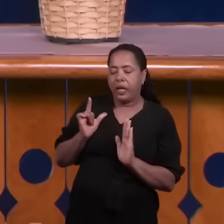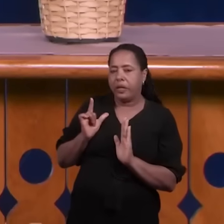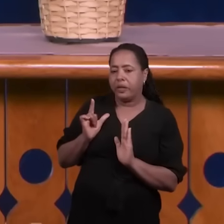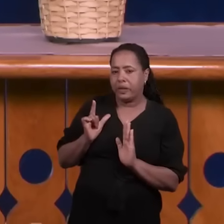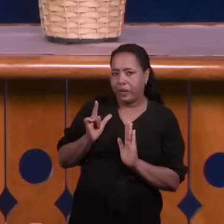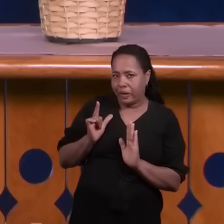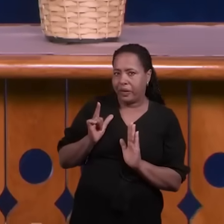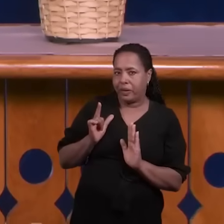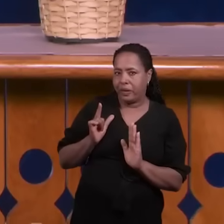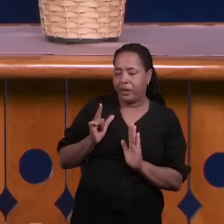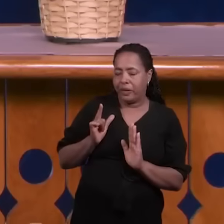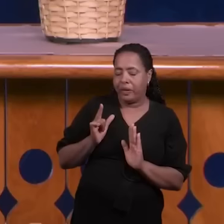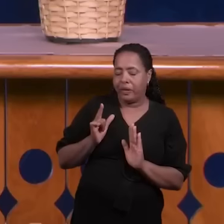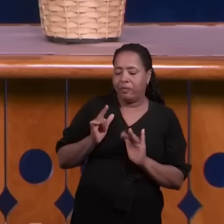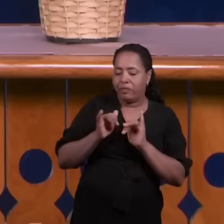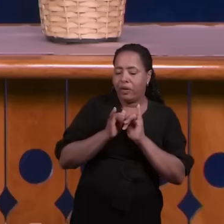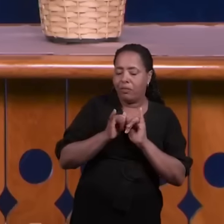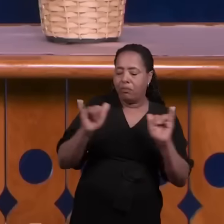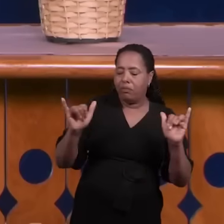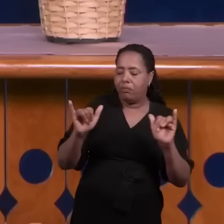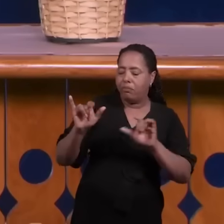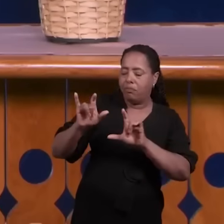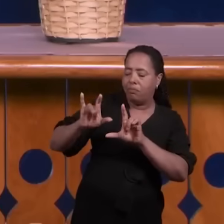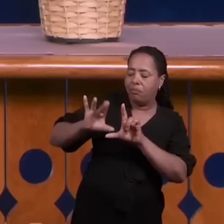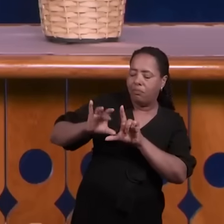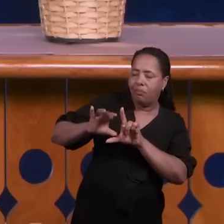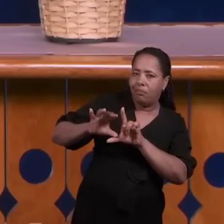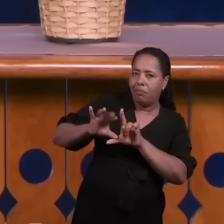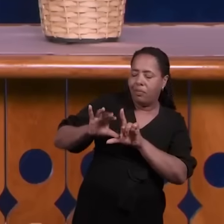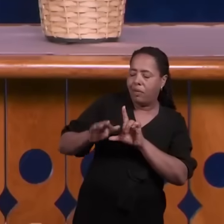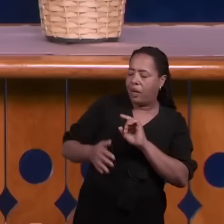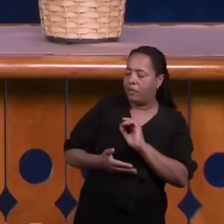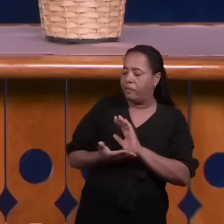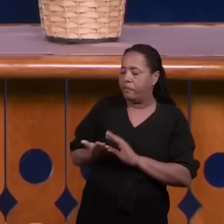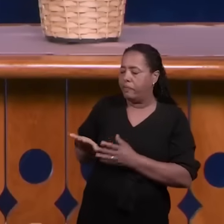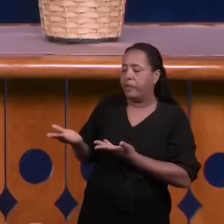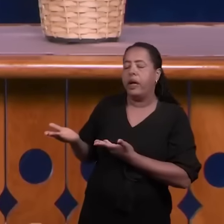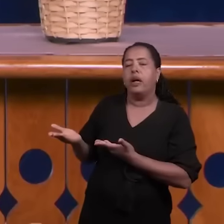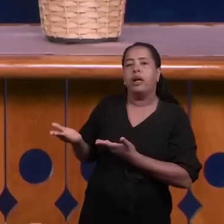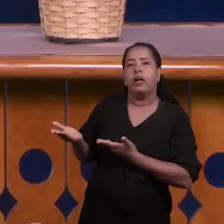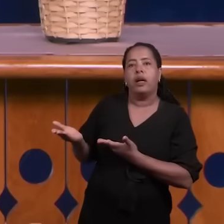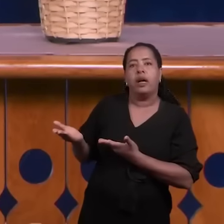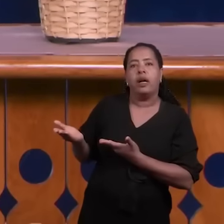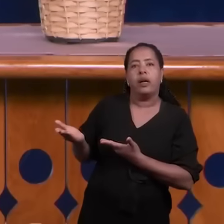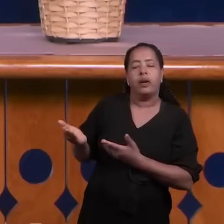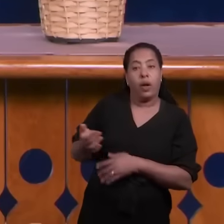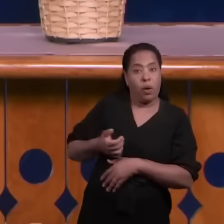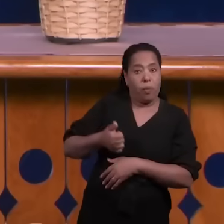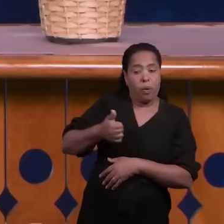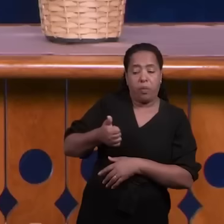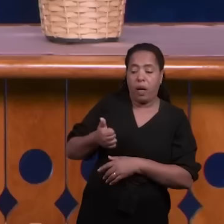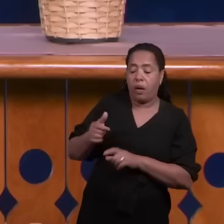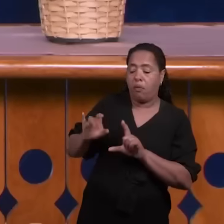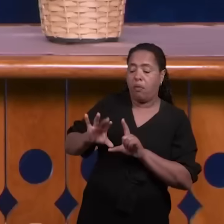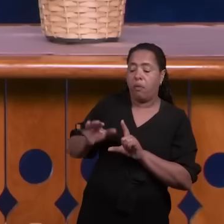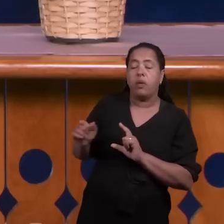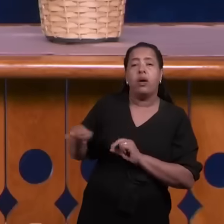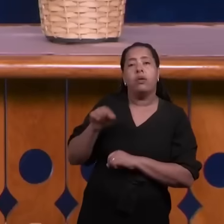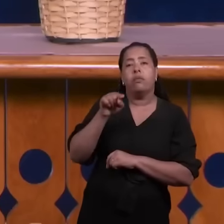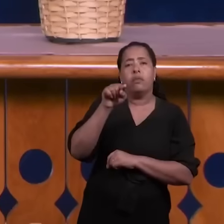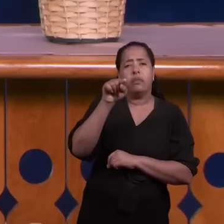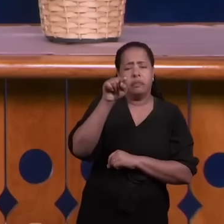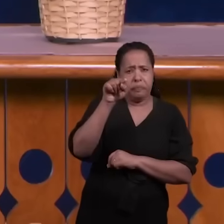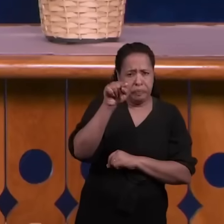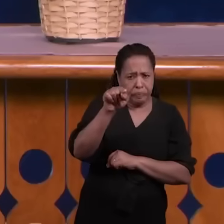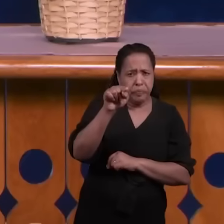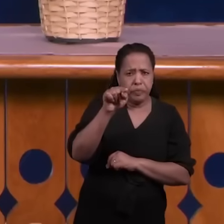Só quero deixar aqui mais uma vez os nossos QR Codes, né? Esse primeiro QR Code que aparece na tela é